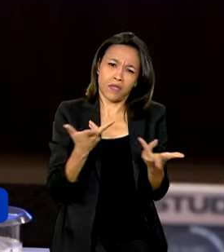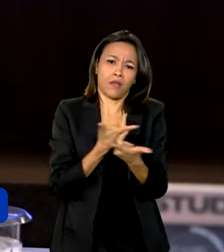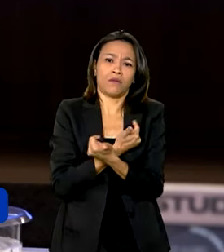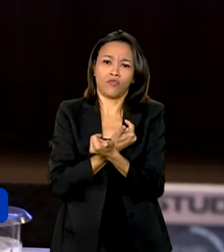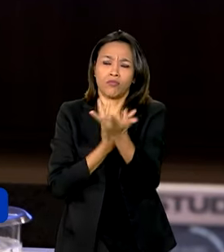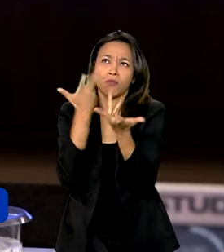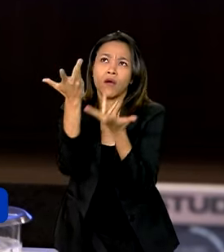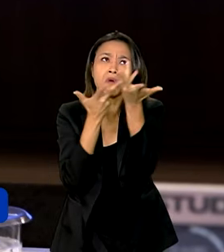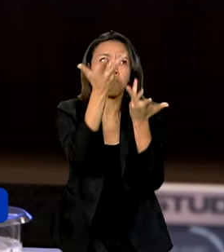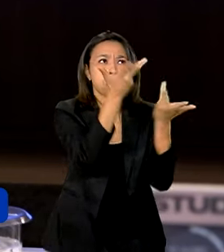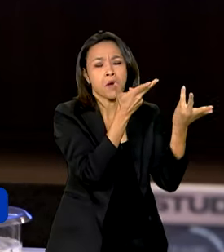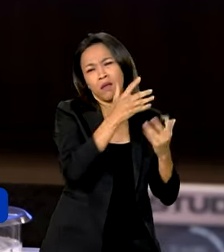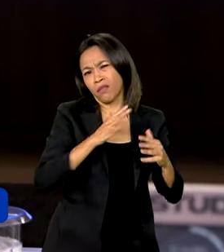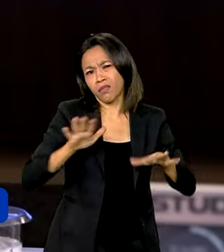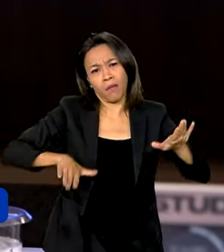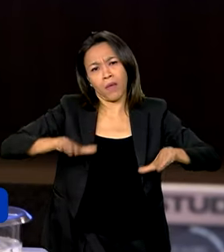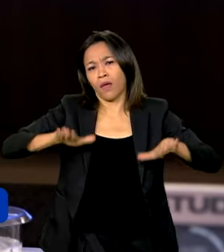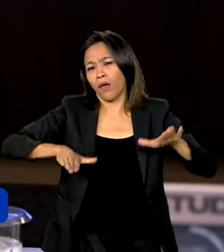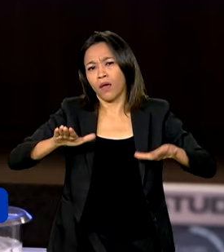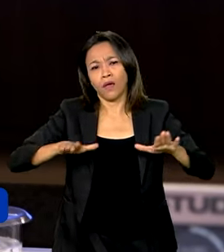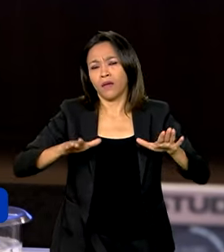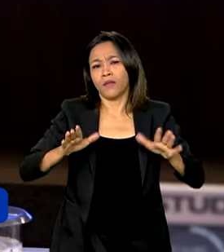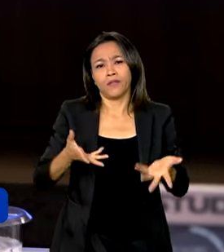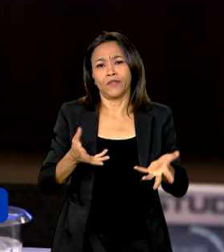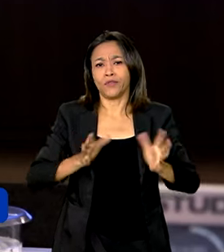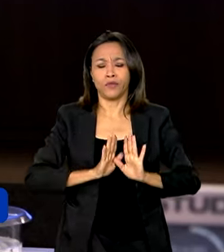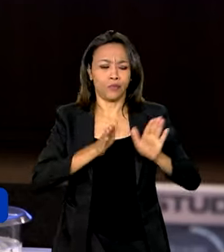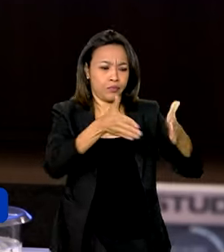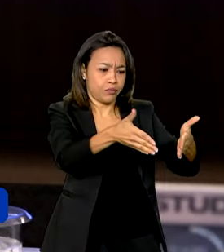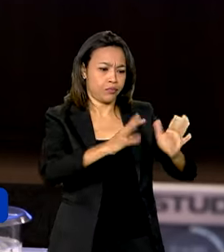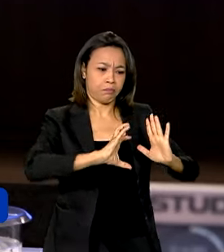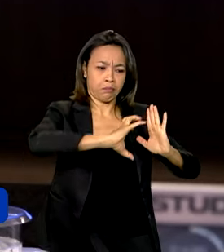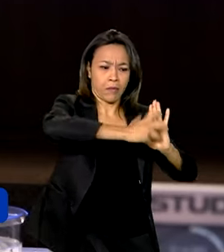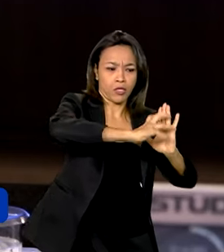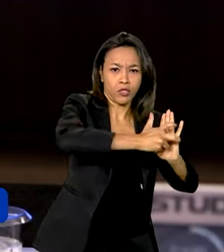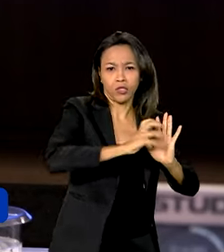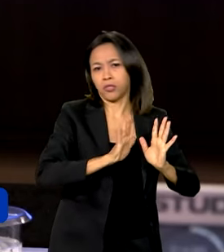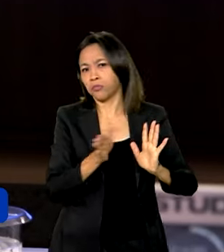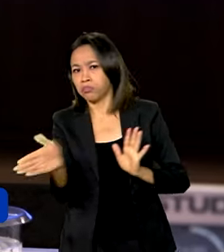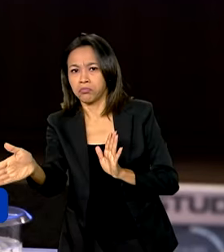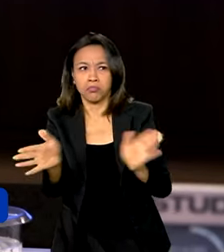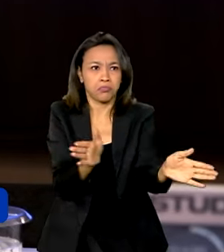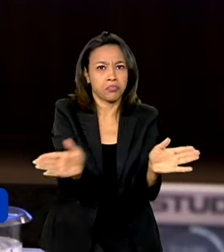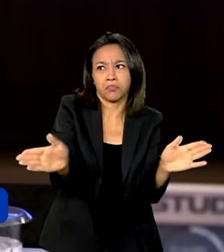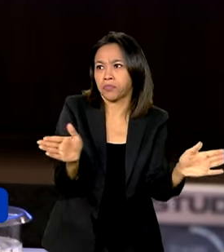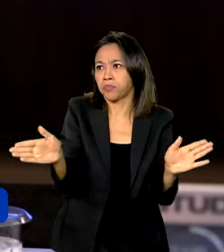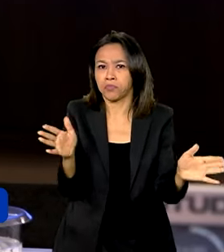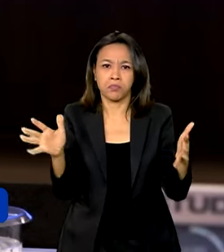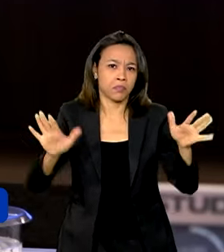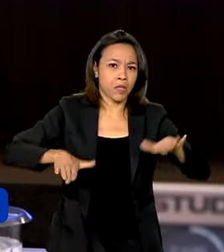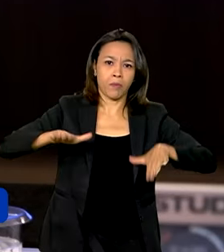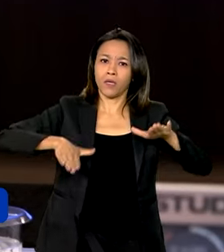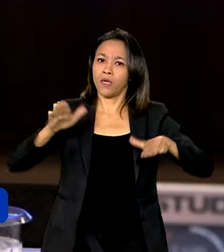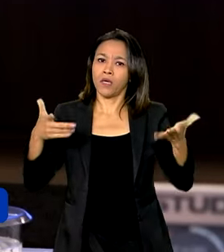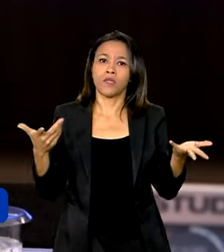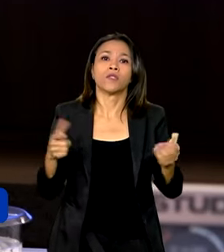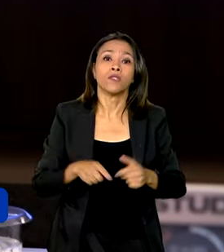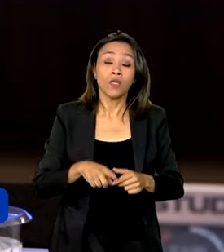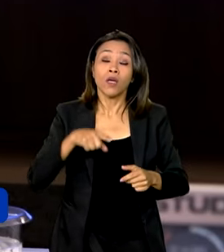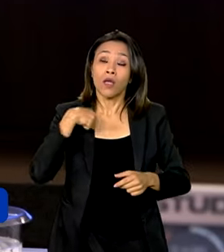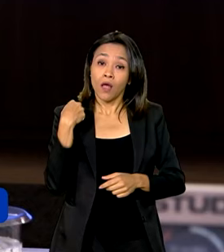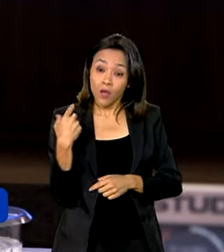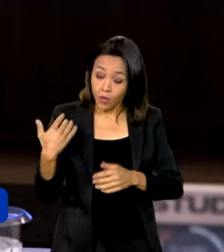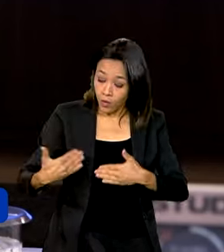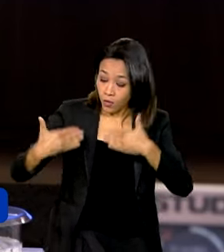da posição eh política partidária de cada governo de estado as relações no SUS elas se